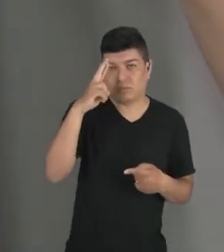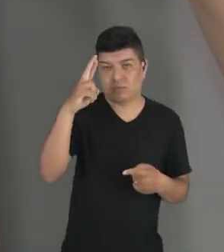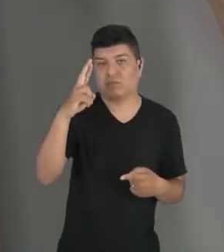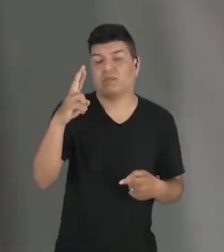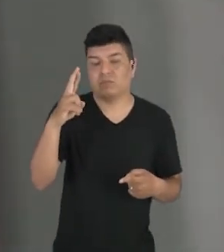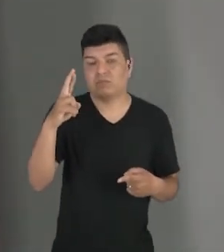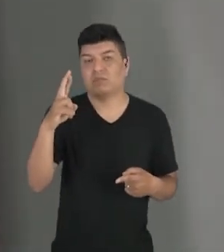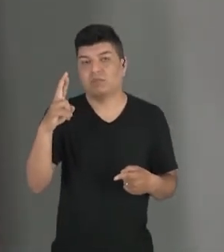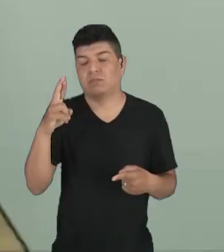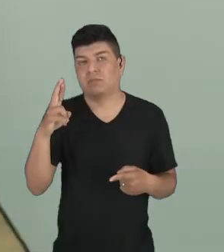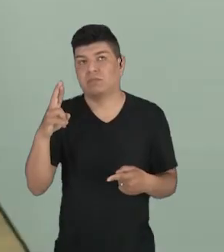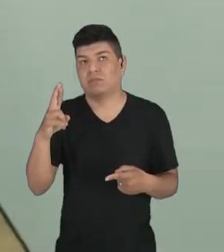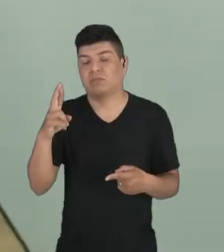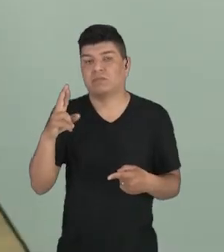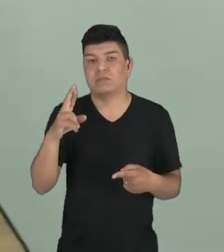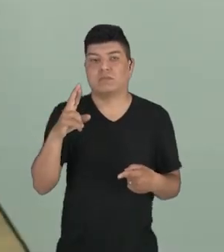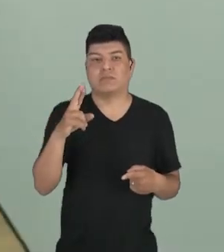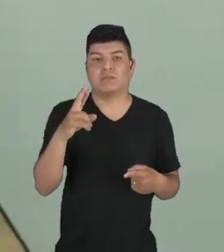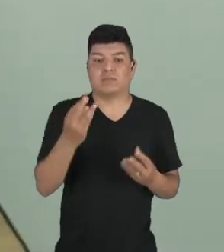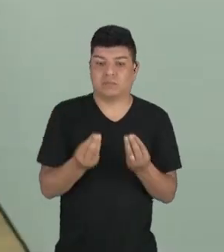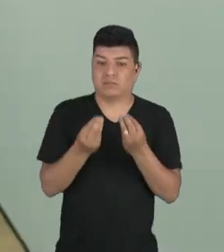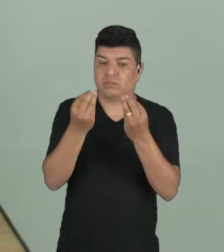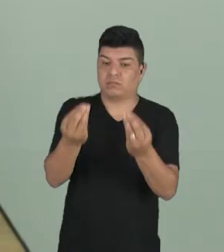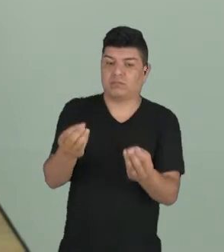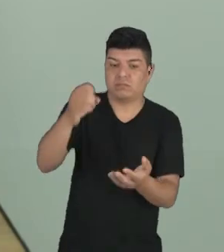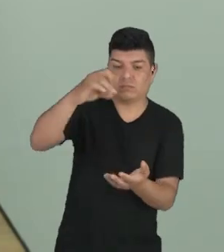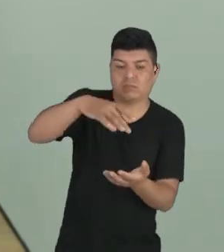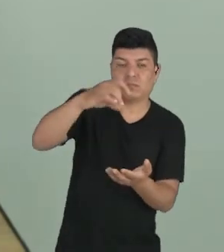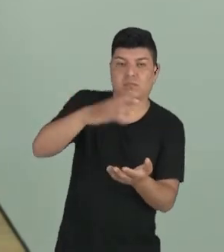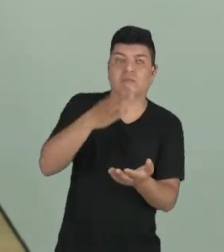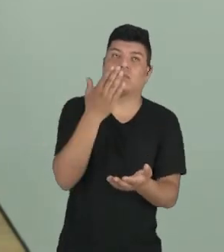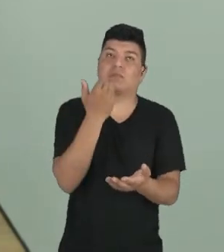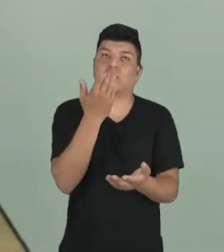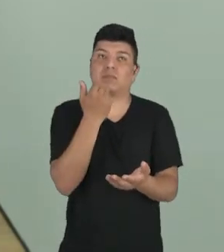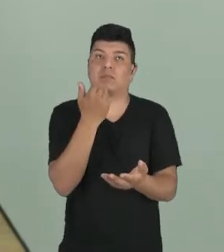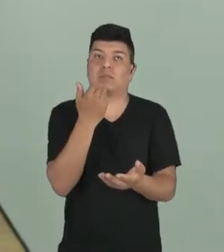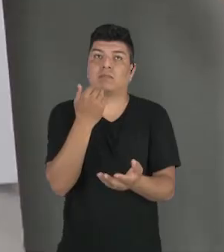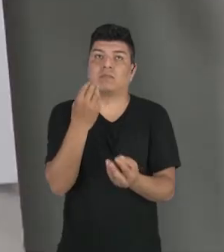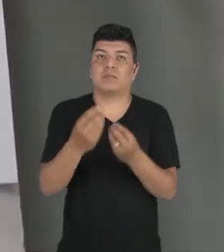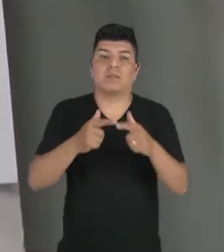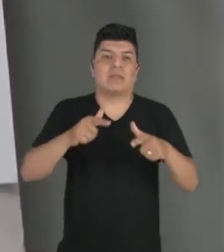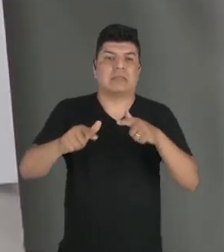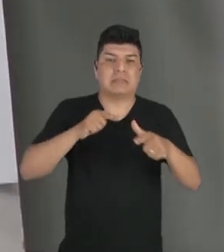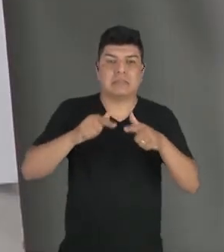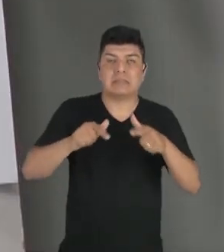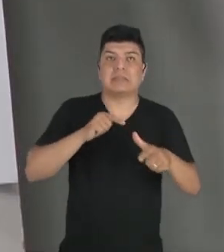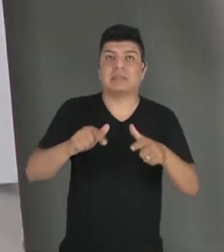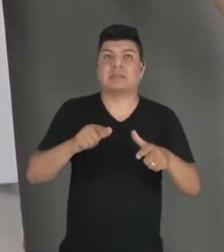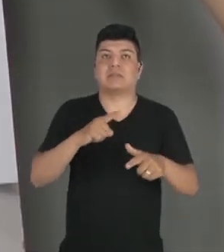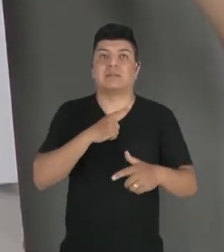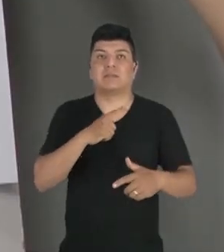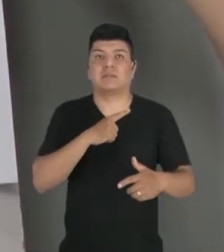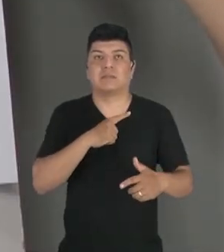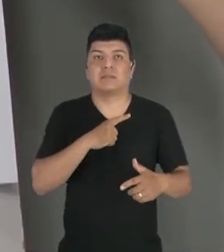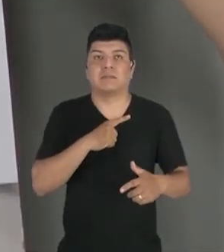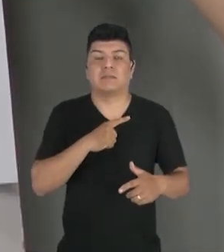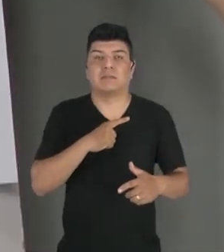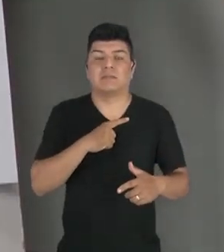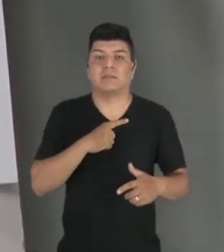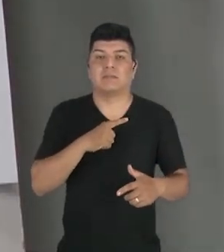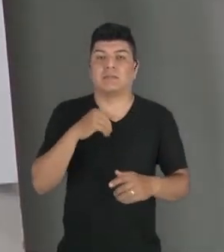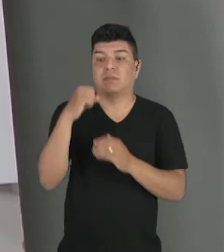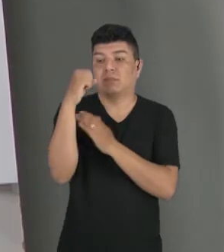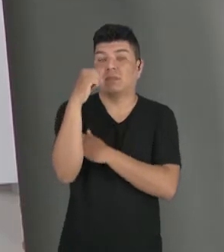os senhores, né? Eles davam os restos da comida. Como eles trabalhavam muito para eles terem sustância, o que